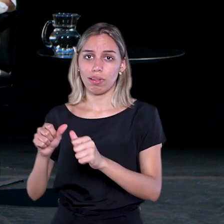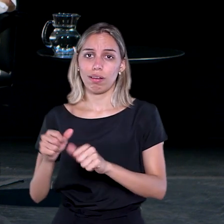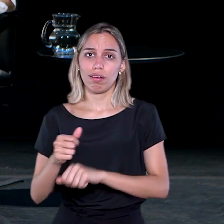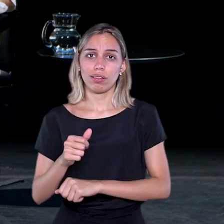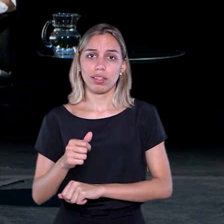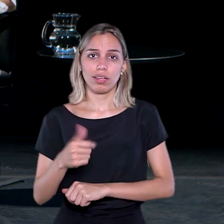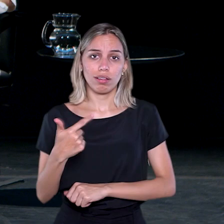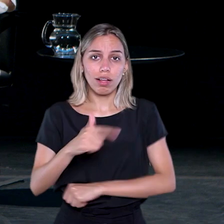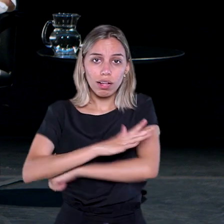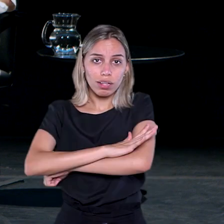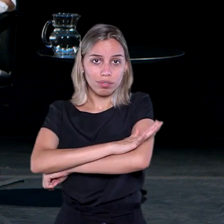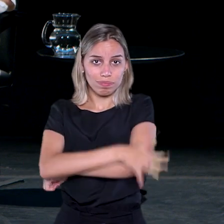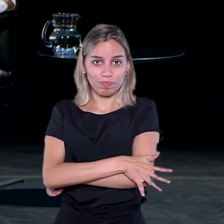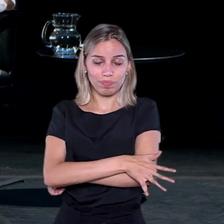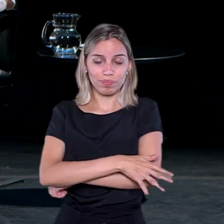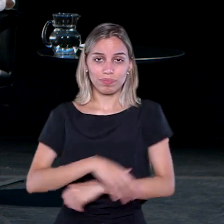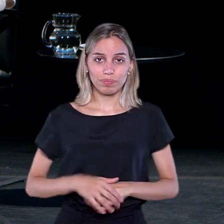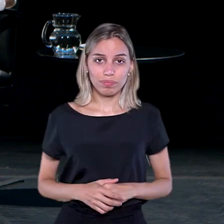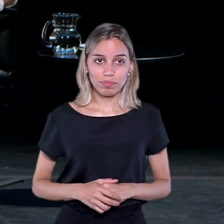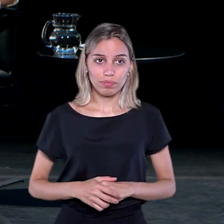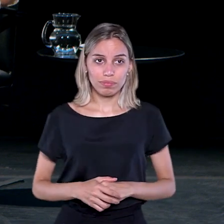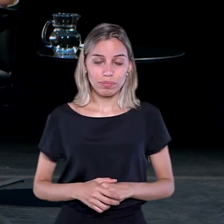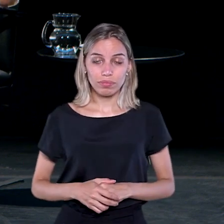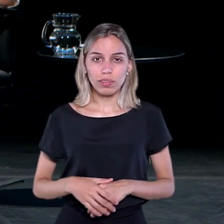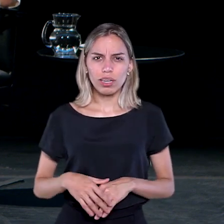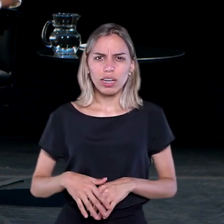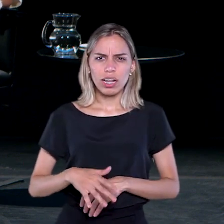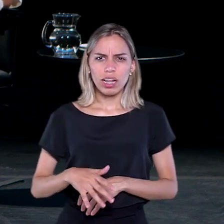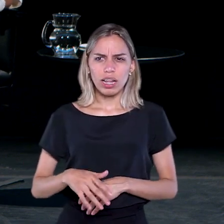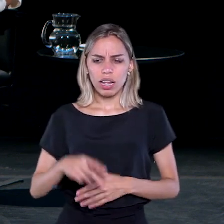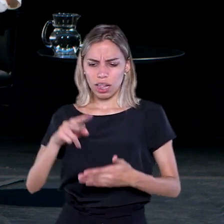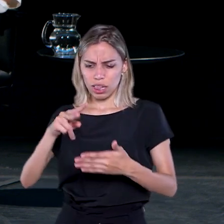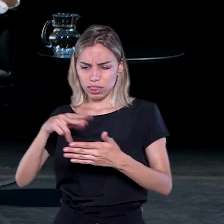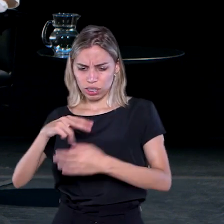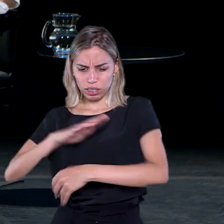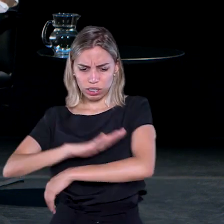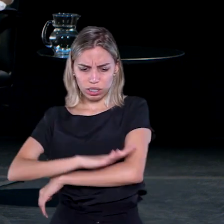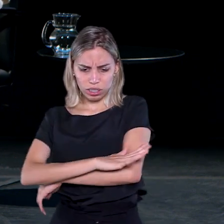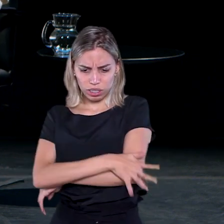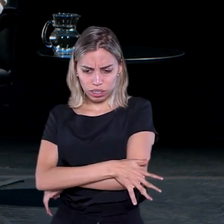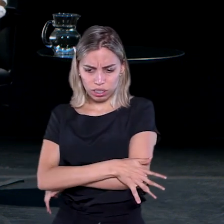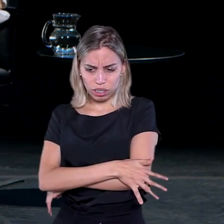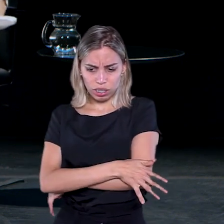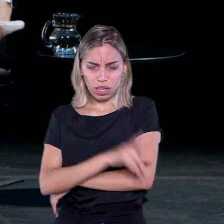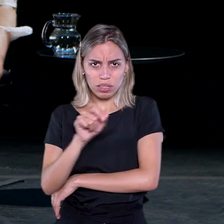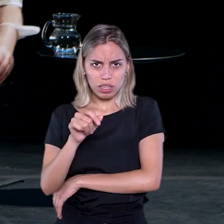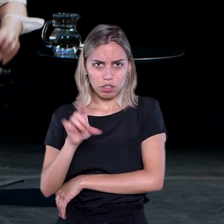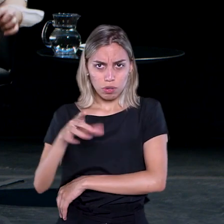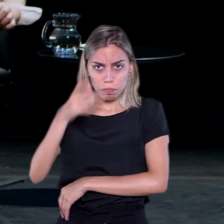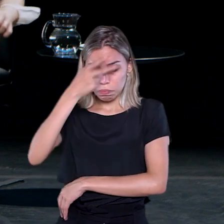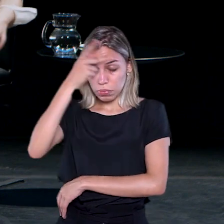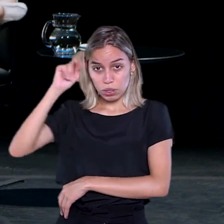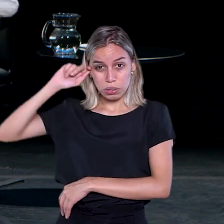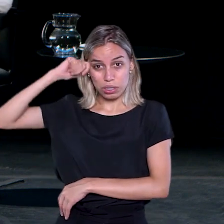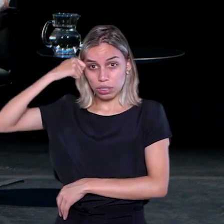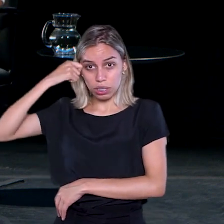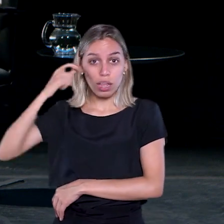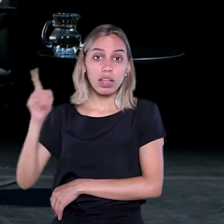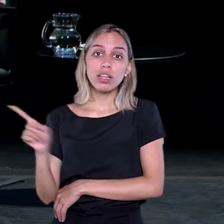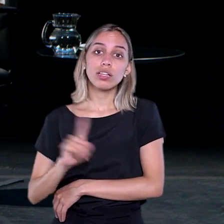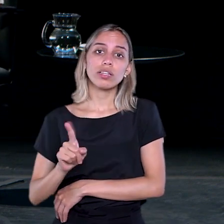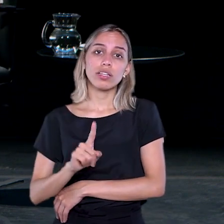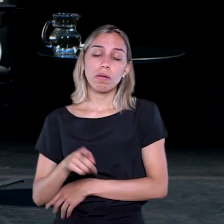branco e masculino, de pessoas que nunca vivenciaram racismo, sexismo, né, classismo,